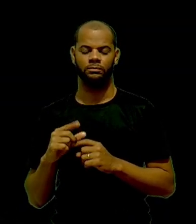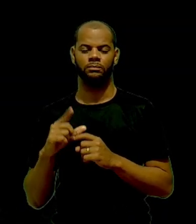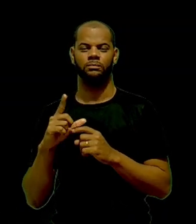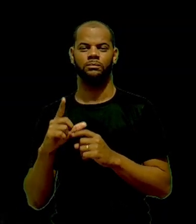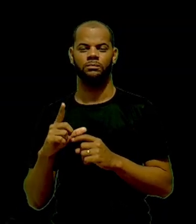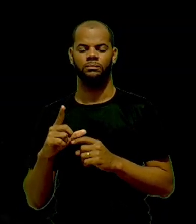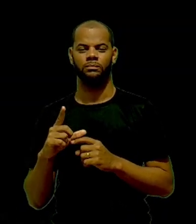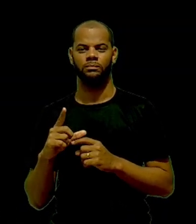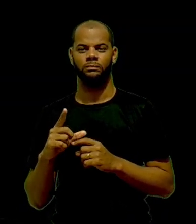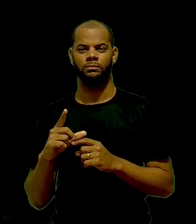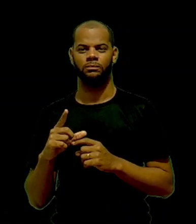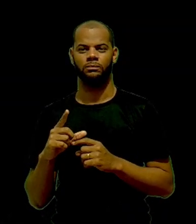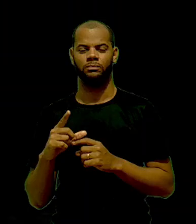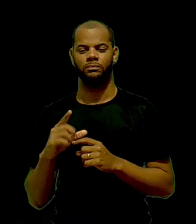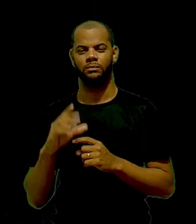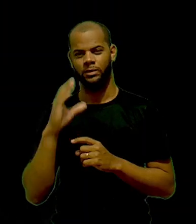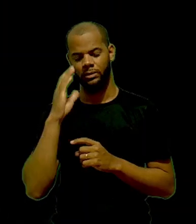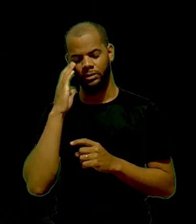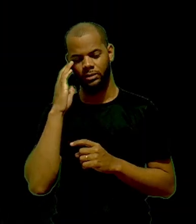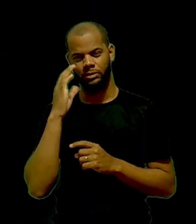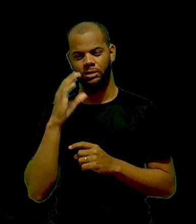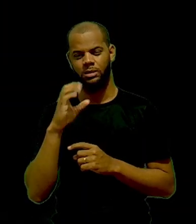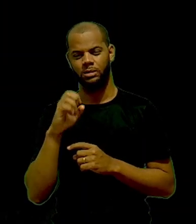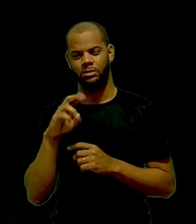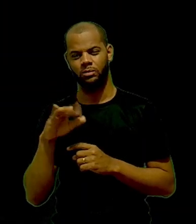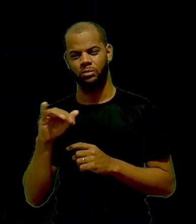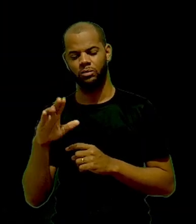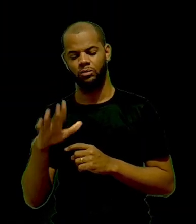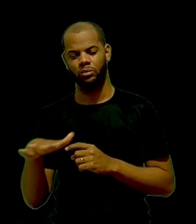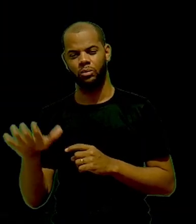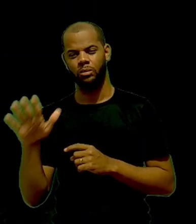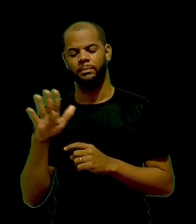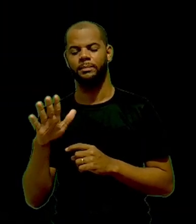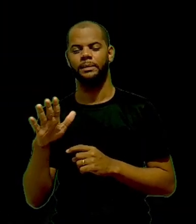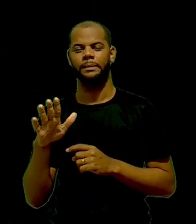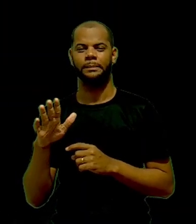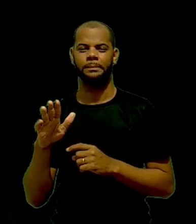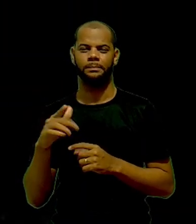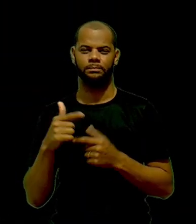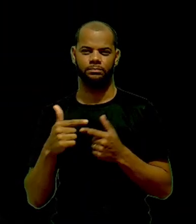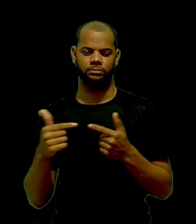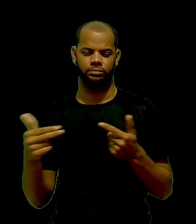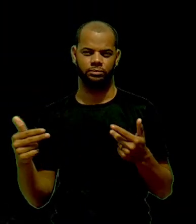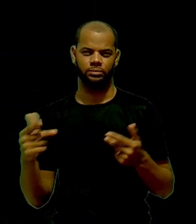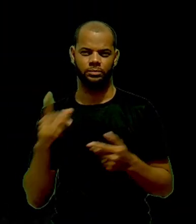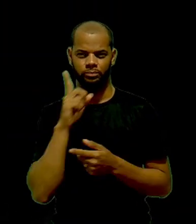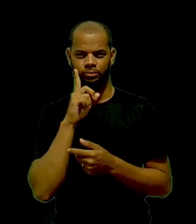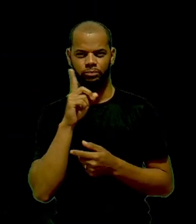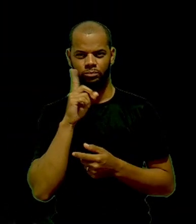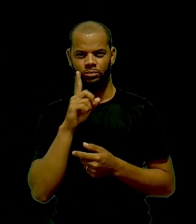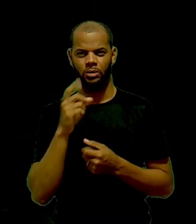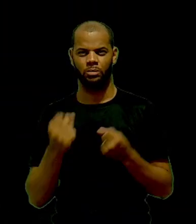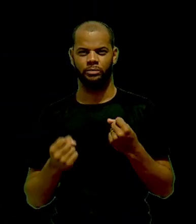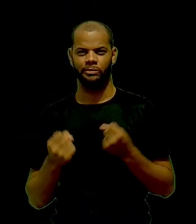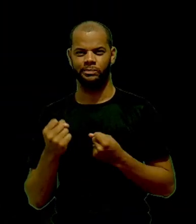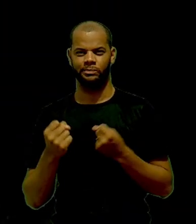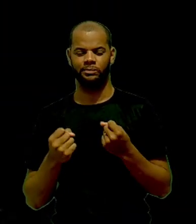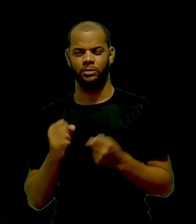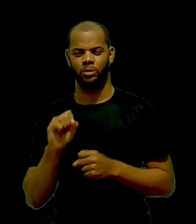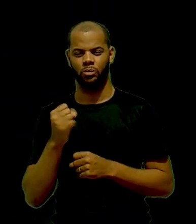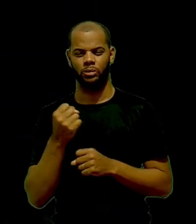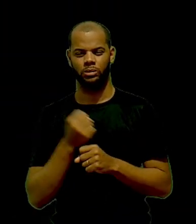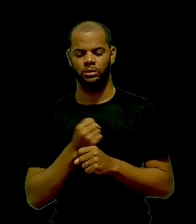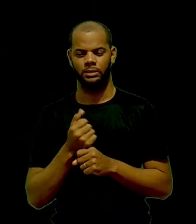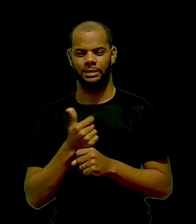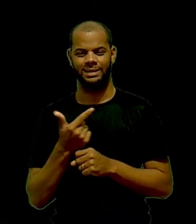baterias, China, Europa, Estados Unidos, mas quando o veículo tem mais ou menos de 8 a 10